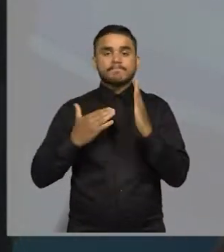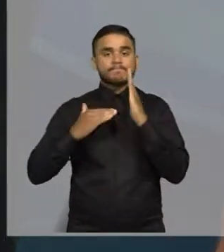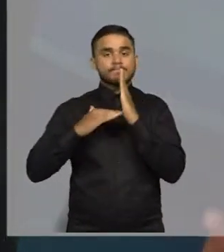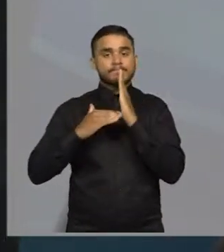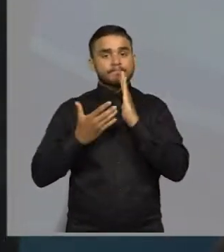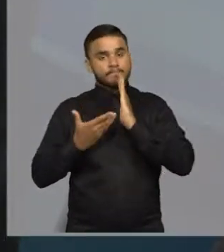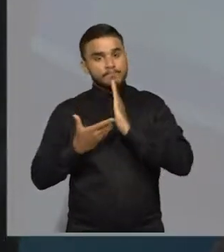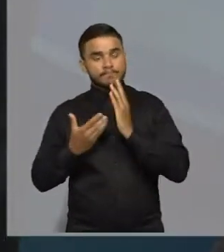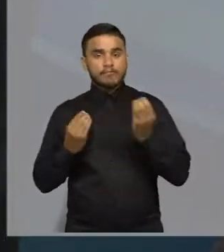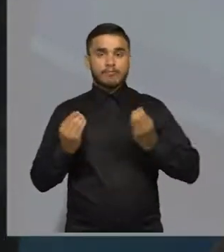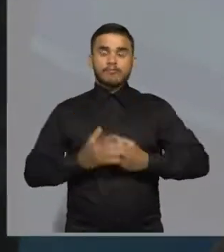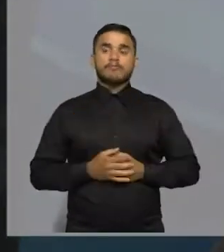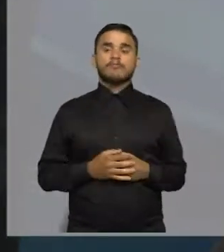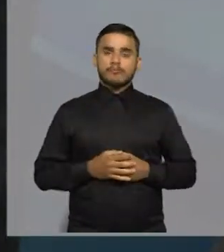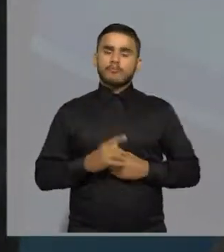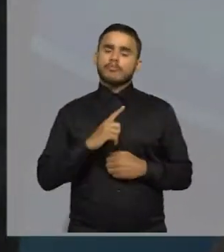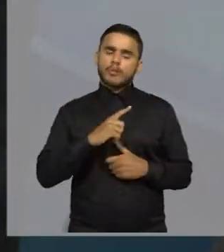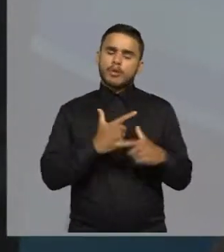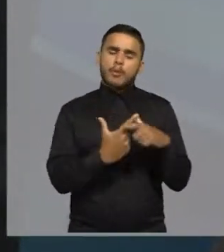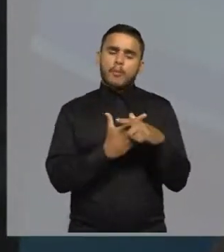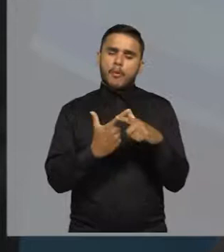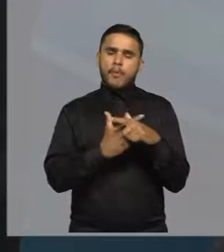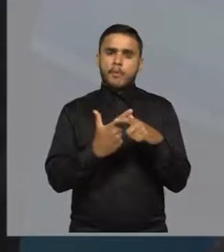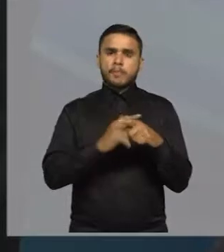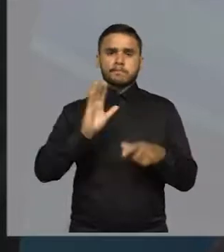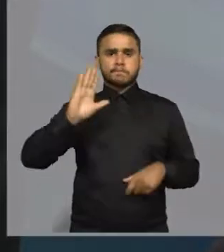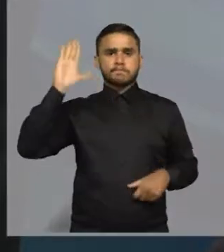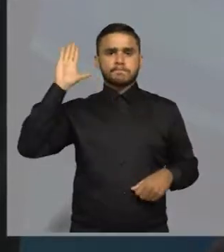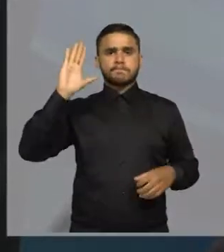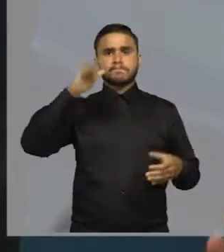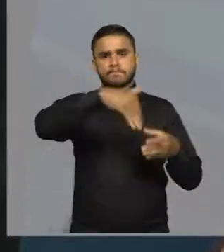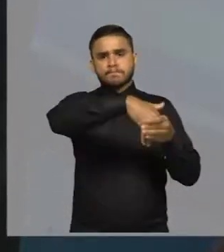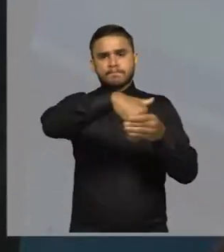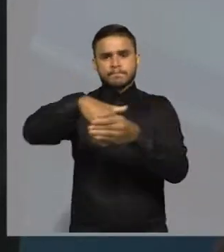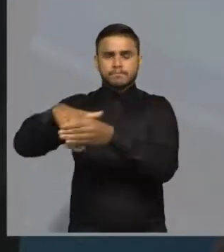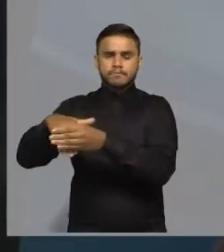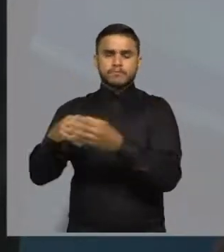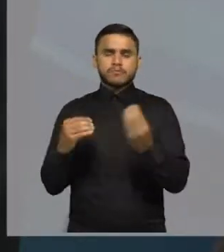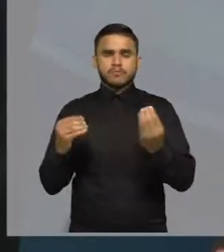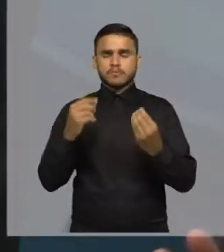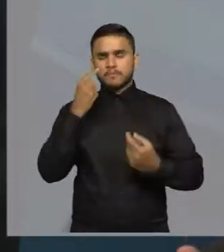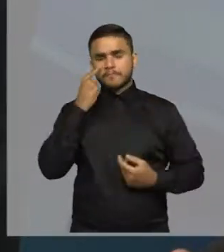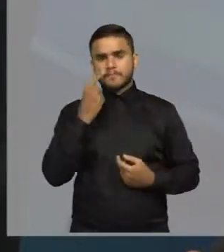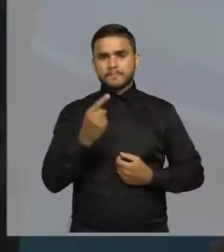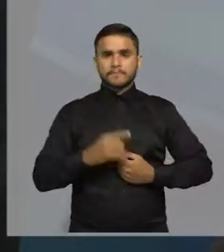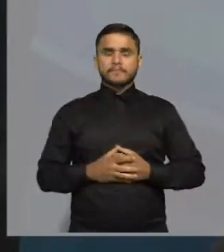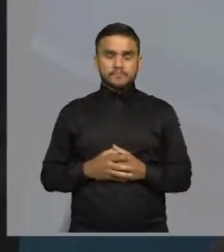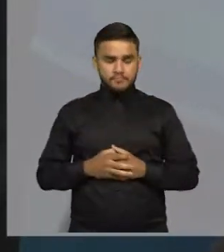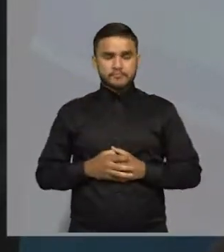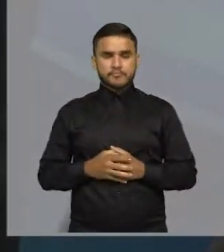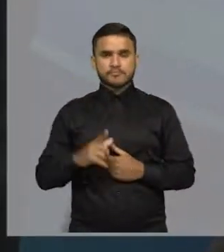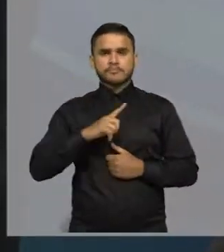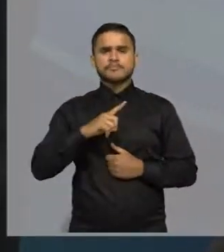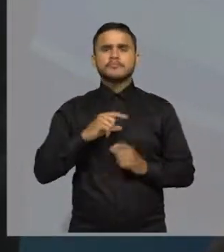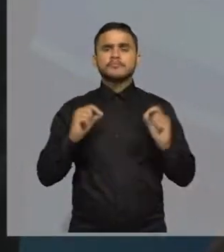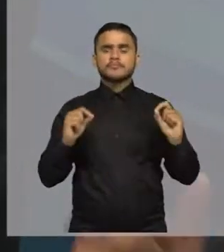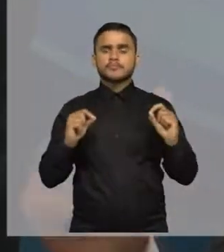algumas feridas, existem algumas feridas da campanha que, evidentemente, não cicatrizaram. Se a gente olha, por exemplo, a